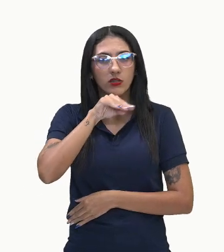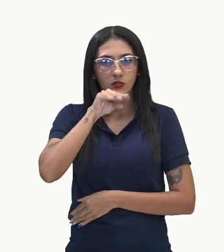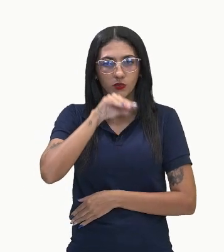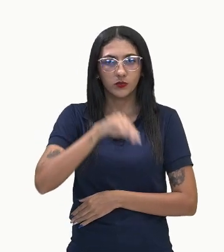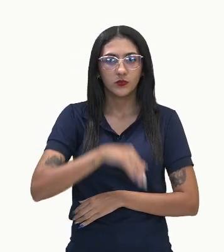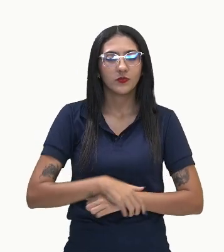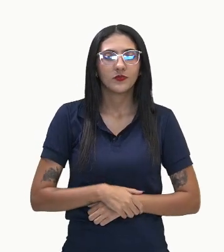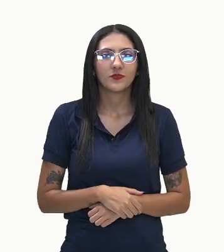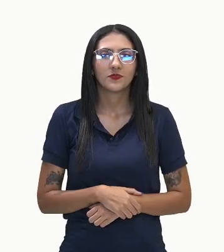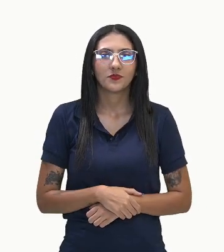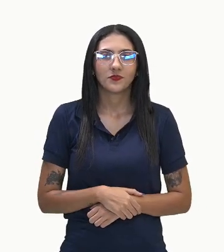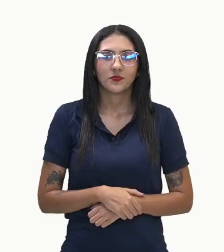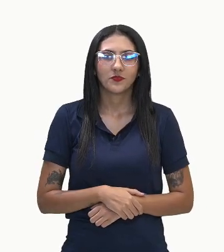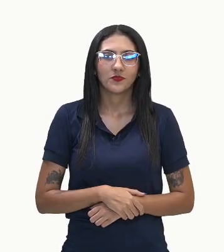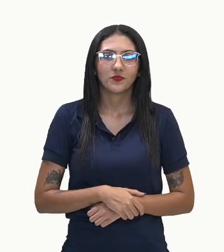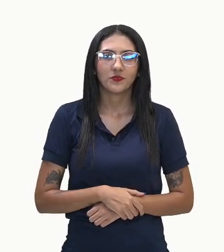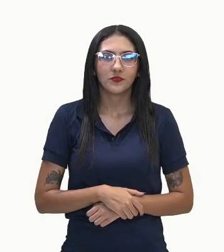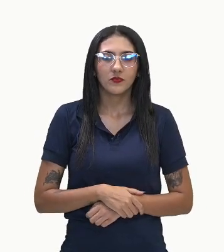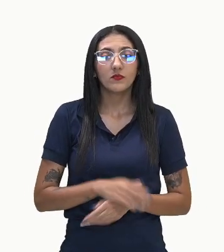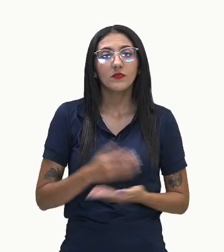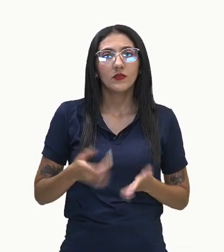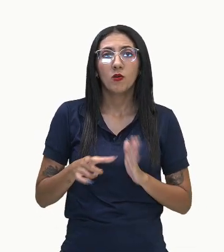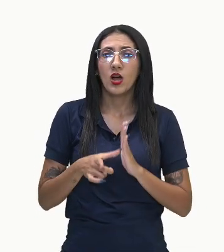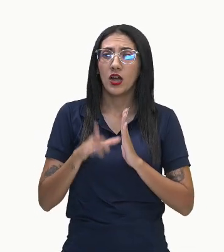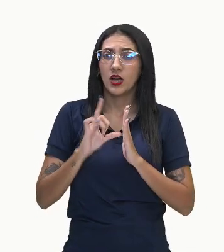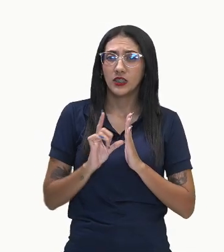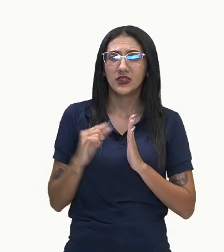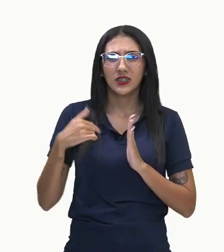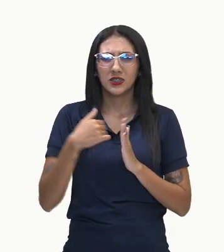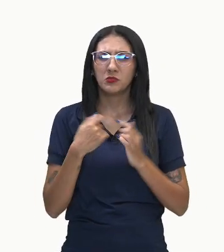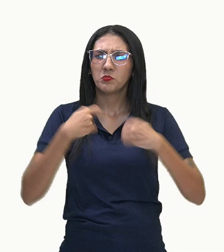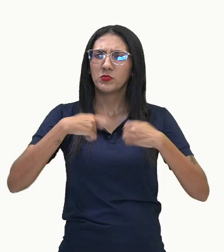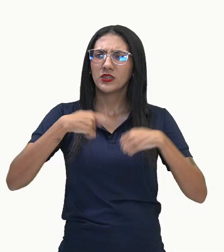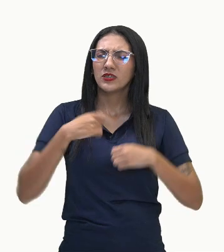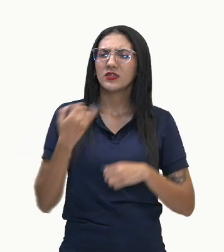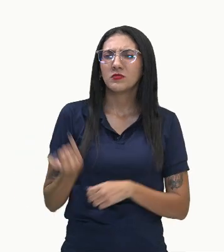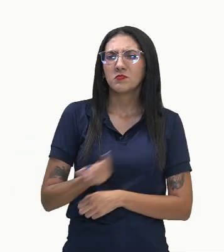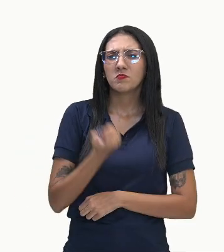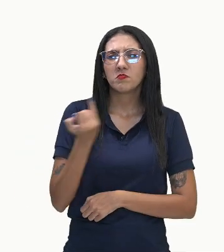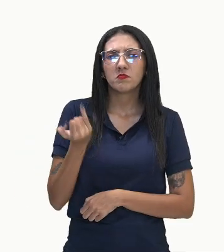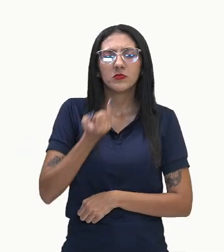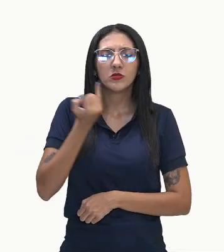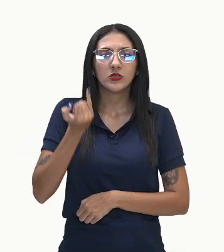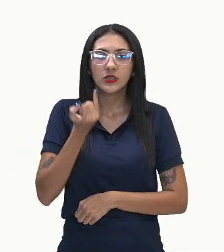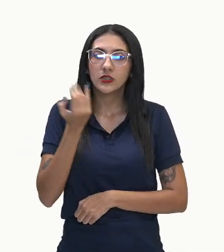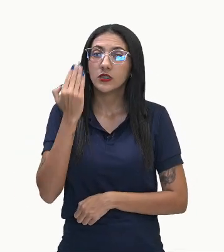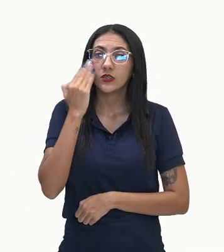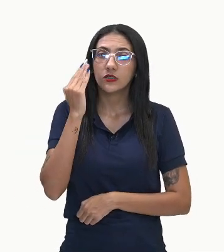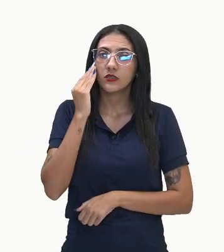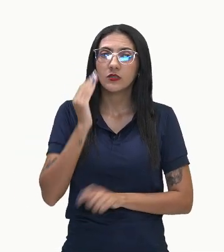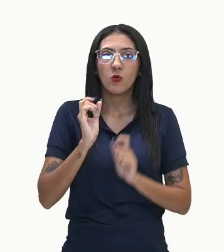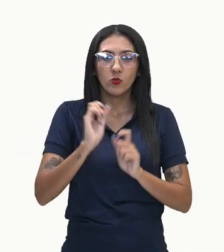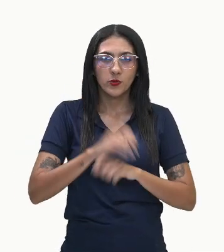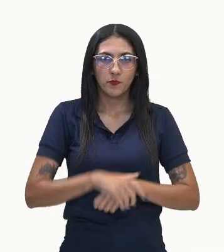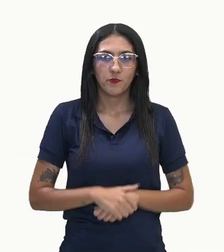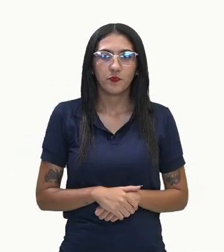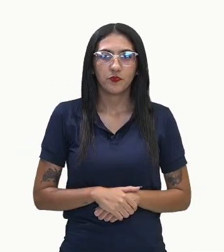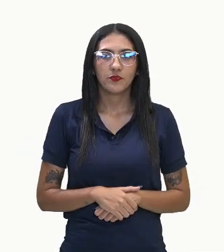Então, antes de mais nada, o que é importante nós entendermos? Que